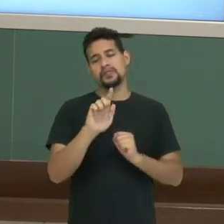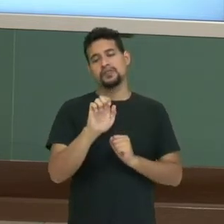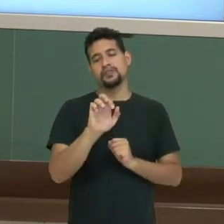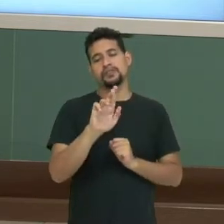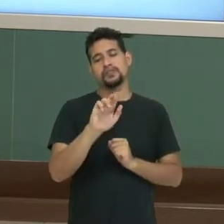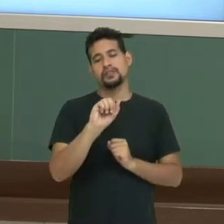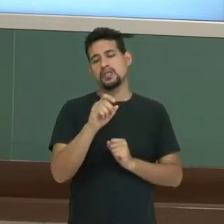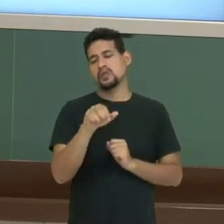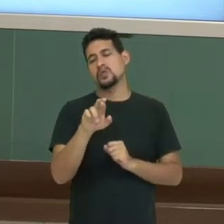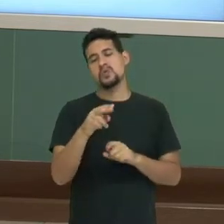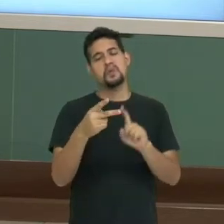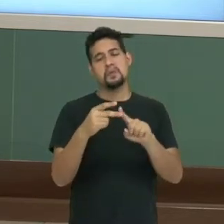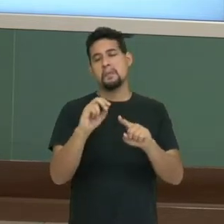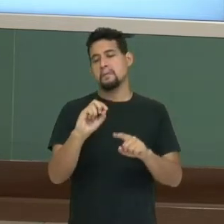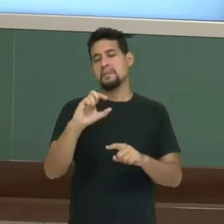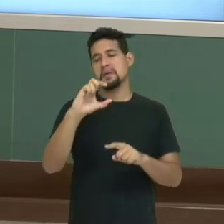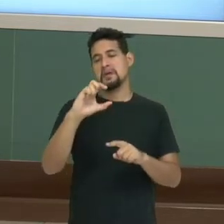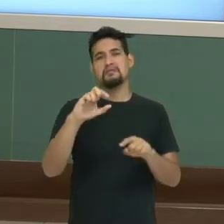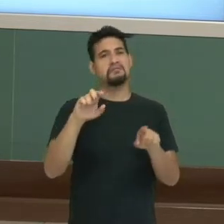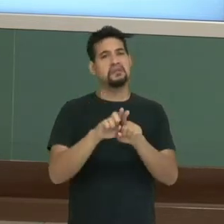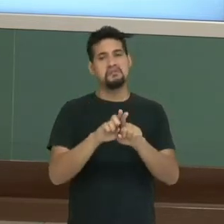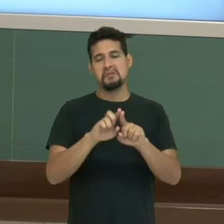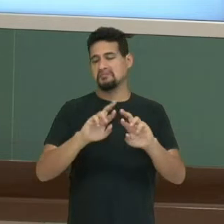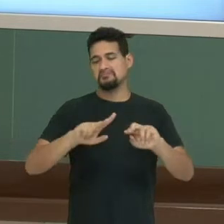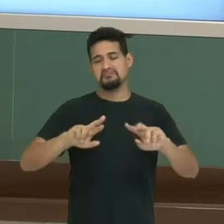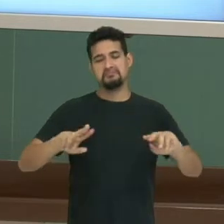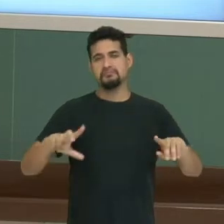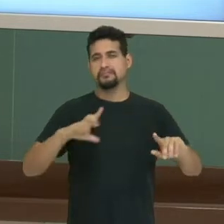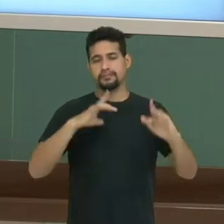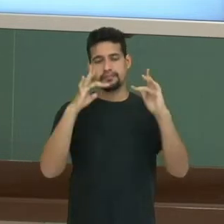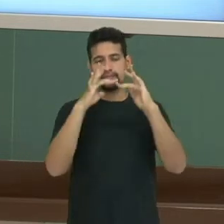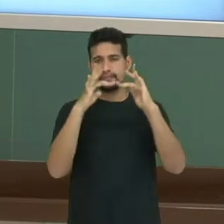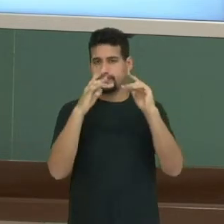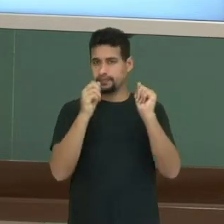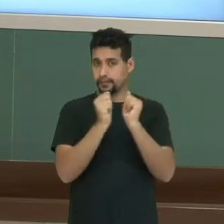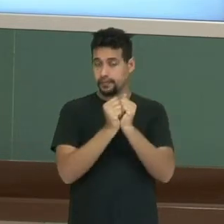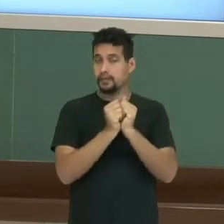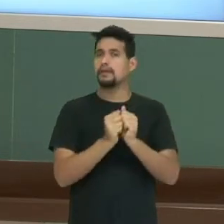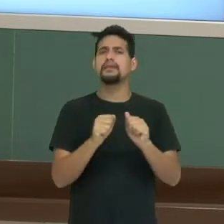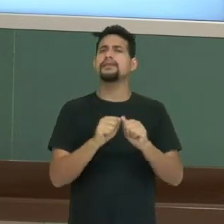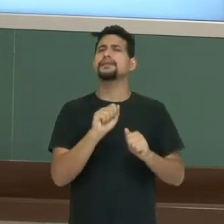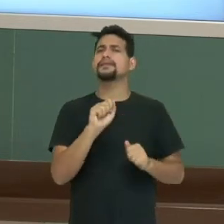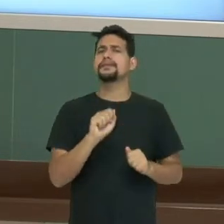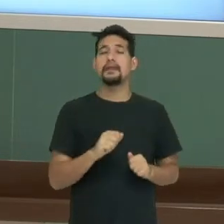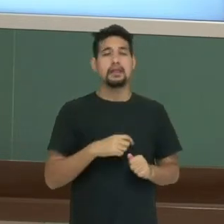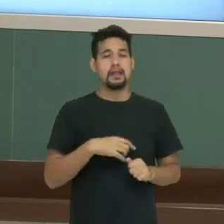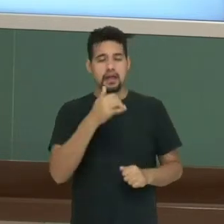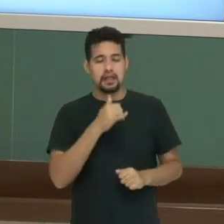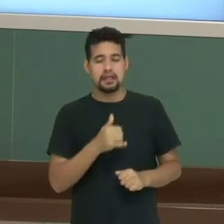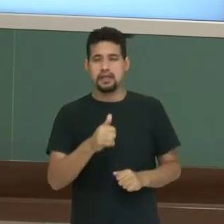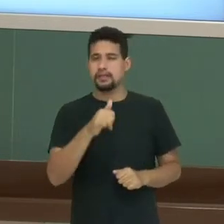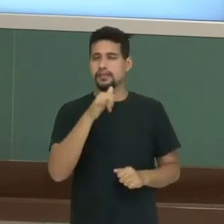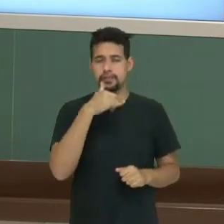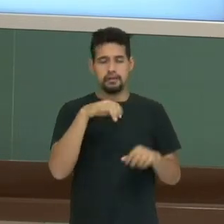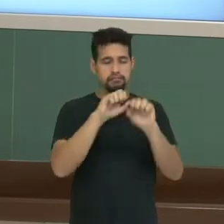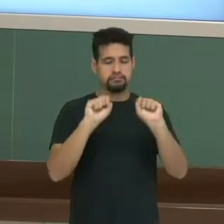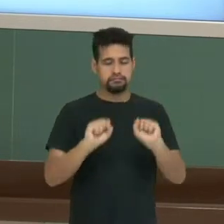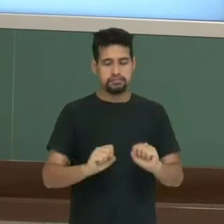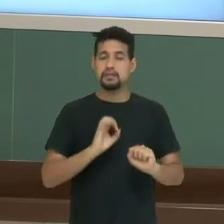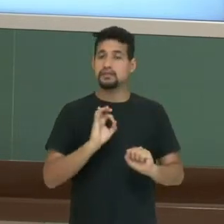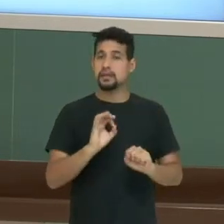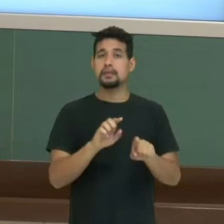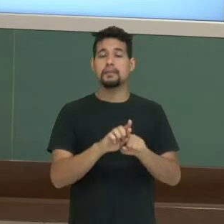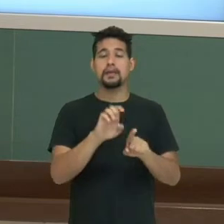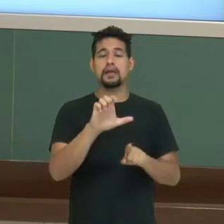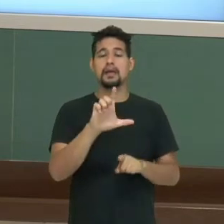uma pilha, uma bateria, um equipamento que vai estar ligado lá na tomada para fornecer essa energia para o sistema para que a